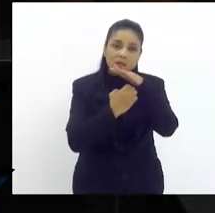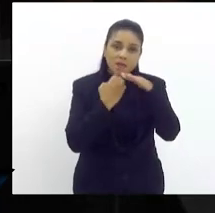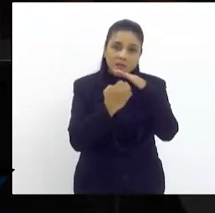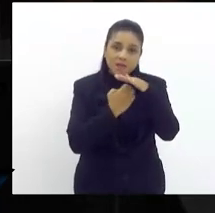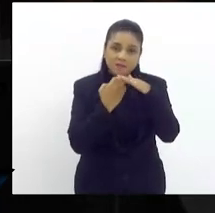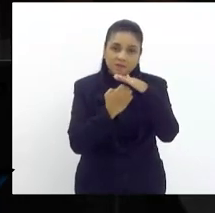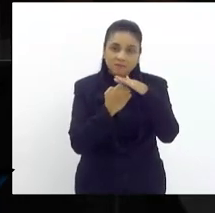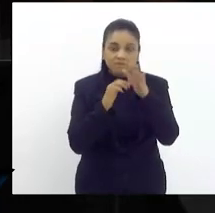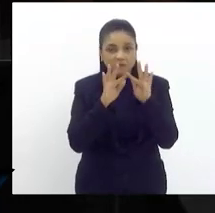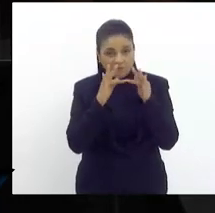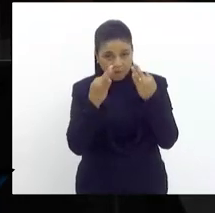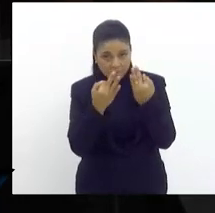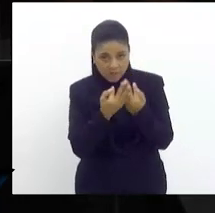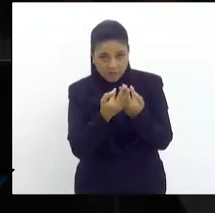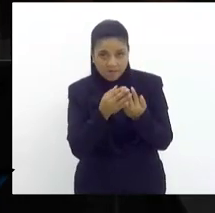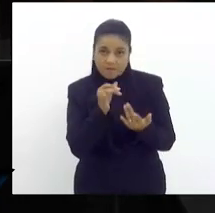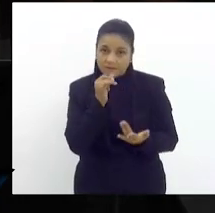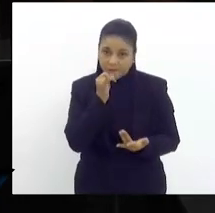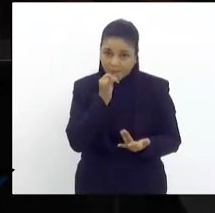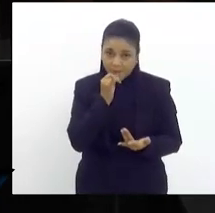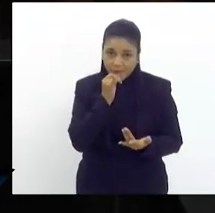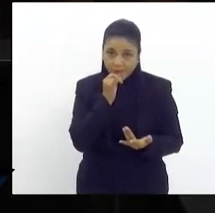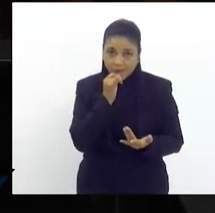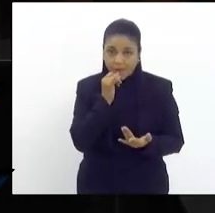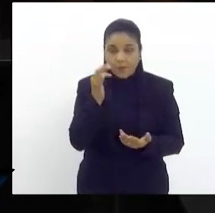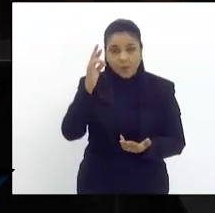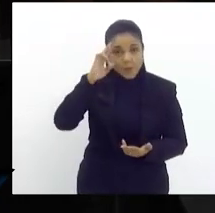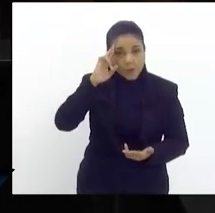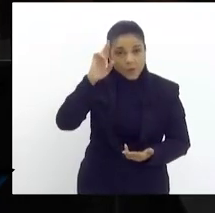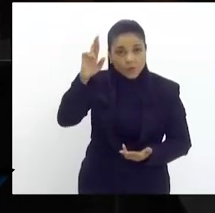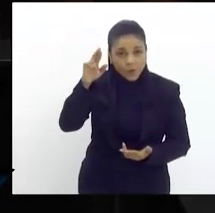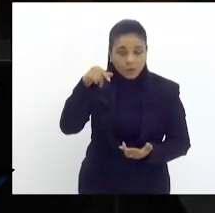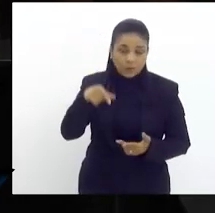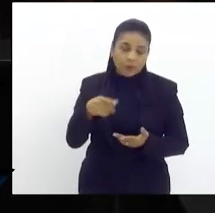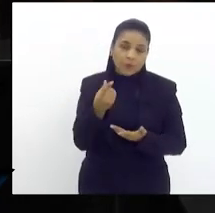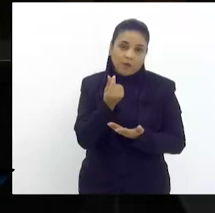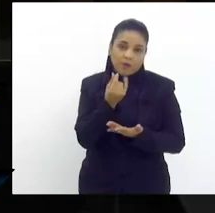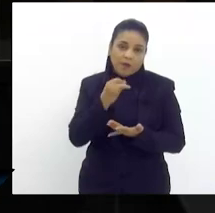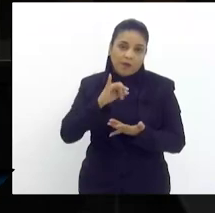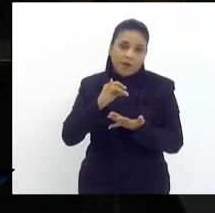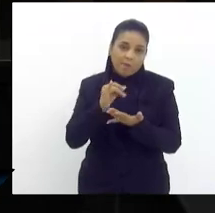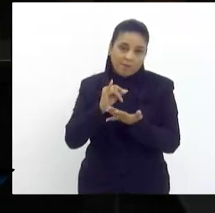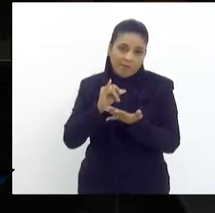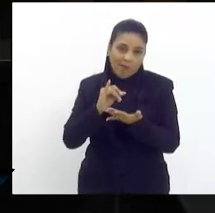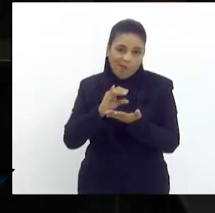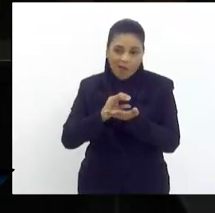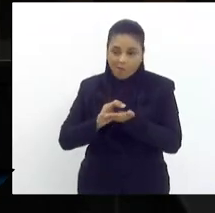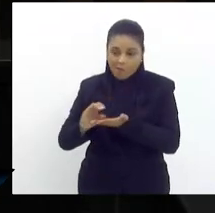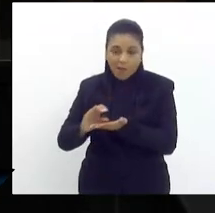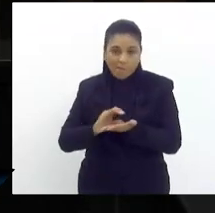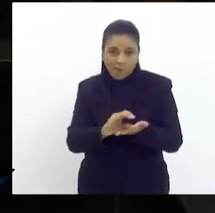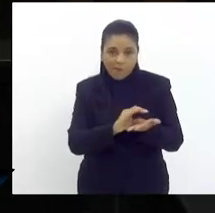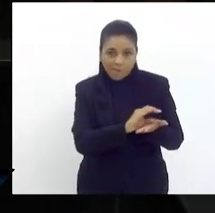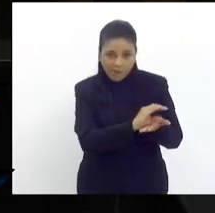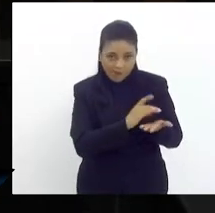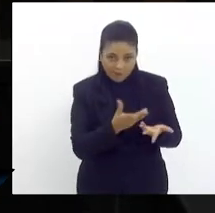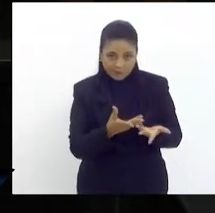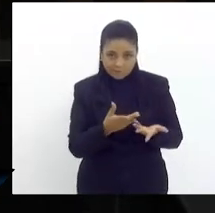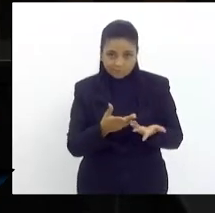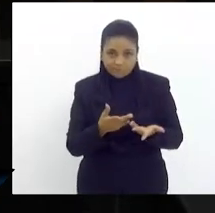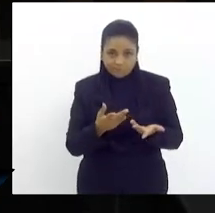familiar para o dono do Capital essa que é a grande contradição